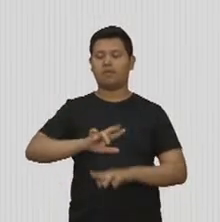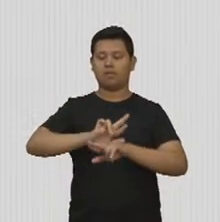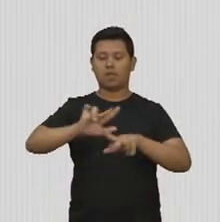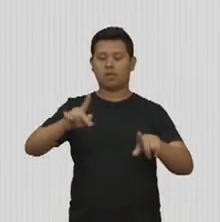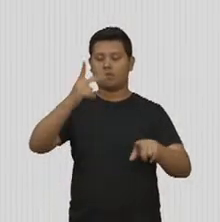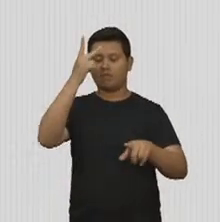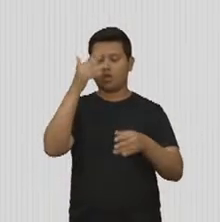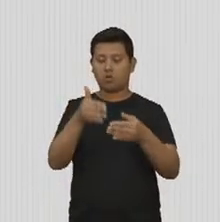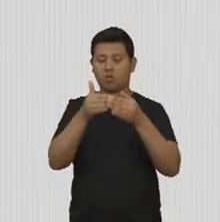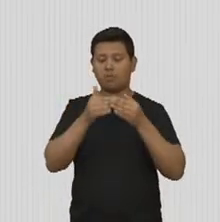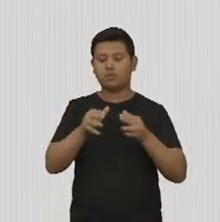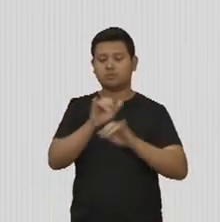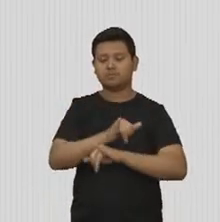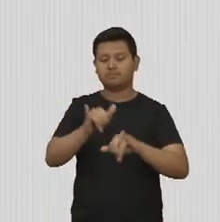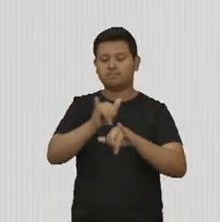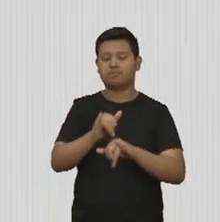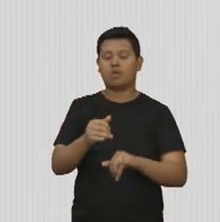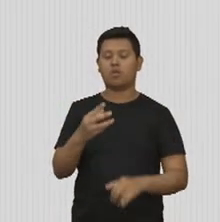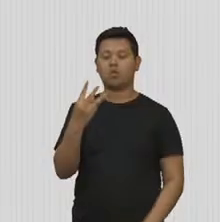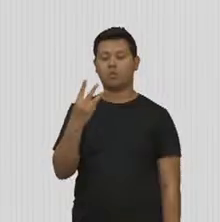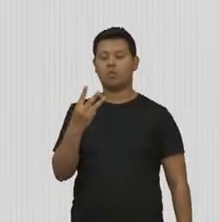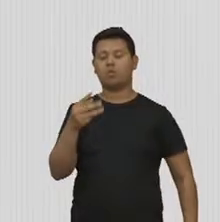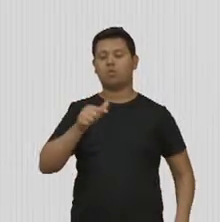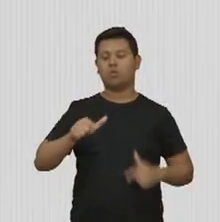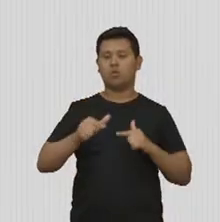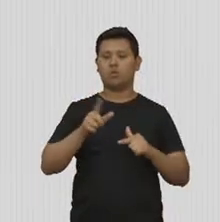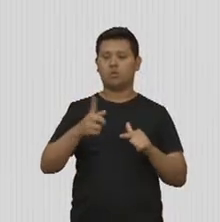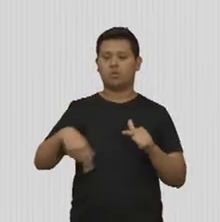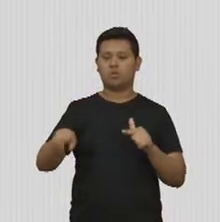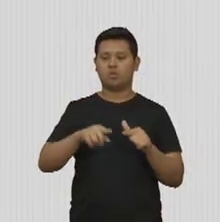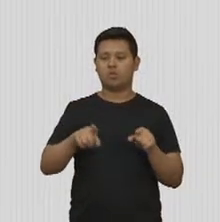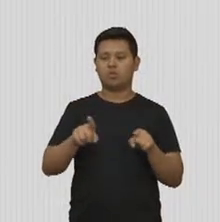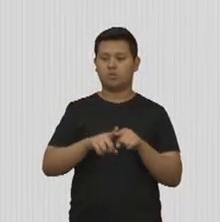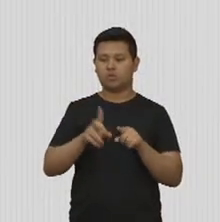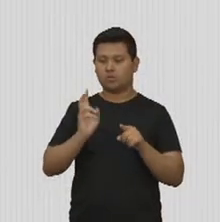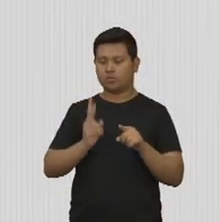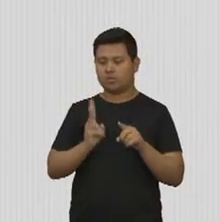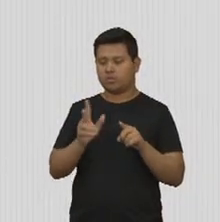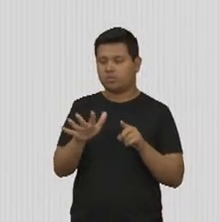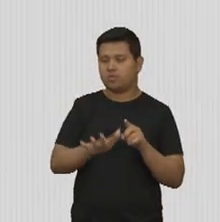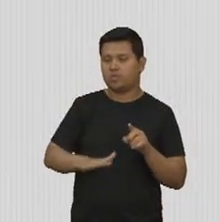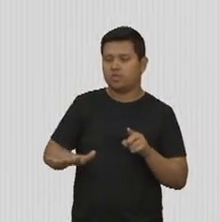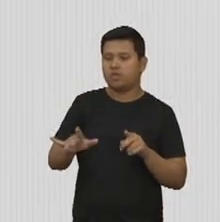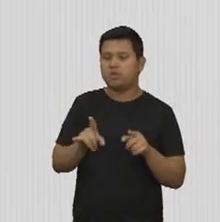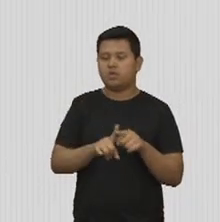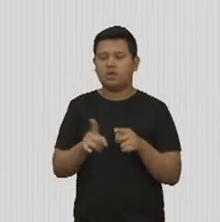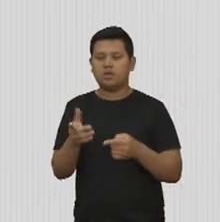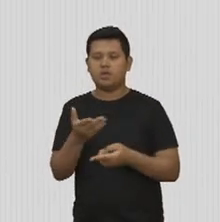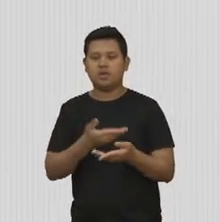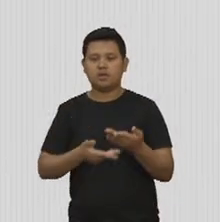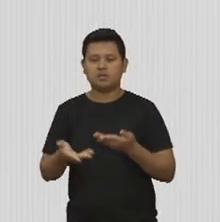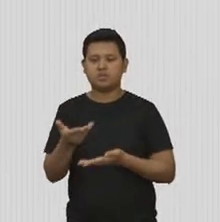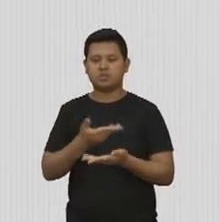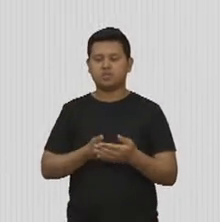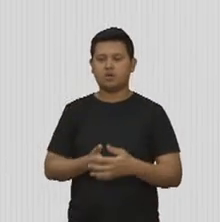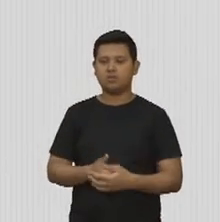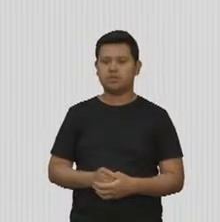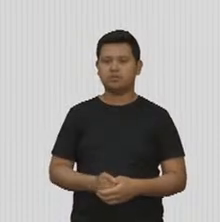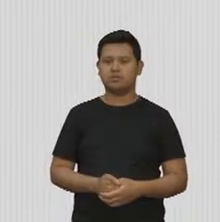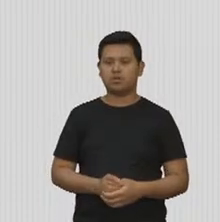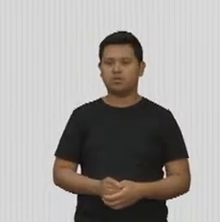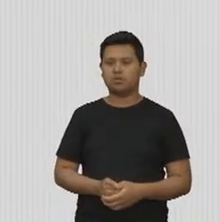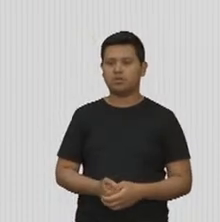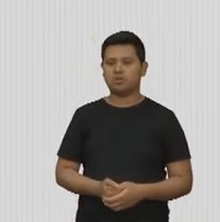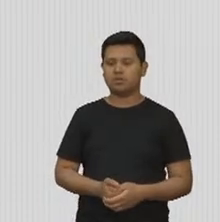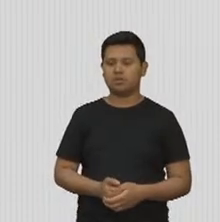pedidos de informação. Nesses 3 trabalhos, nós fomos o gabinete que mais fez protocolos.